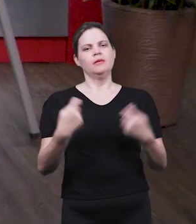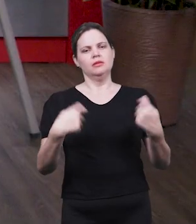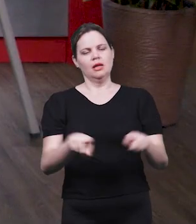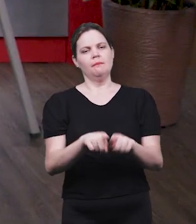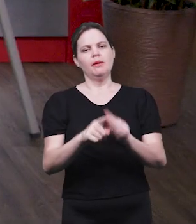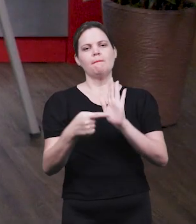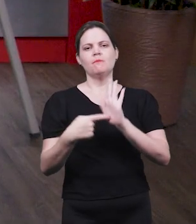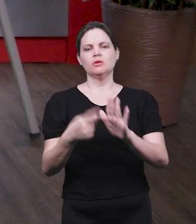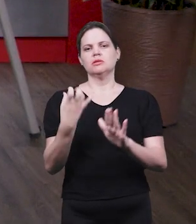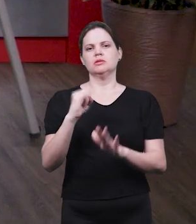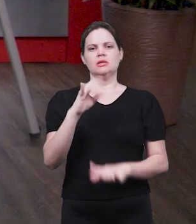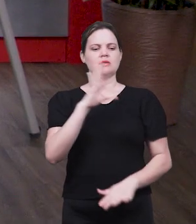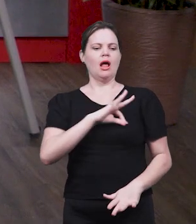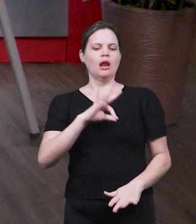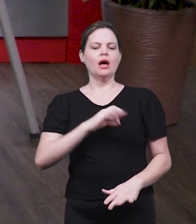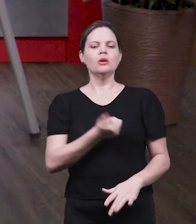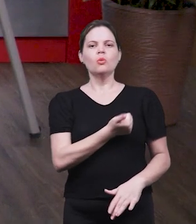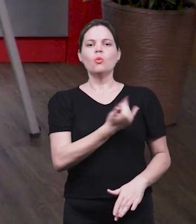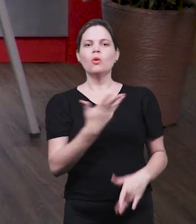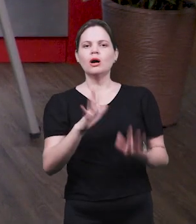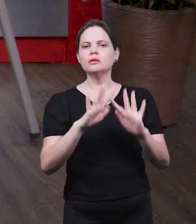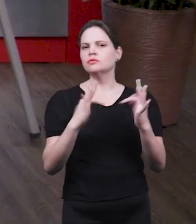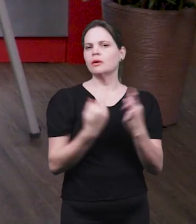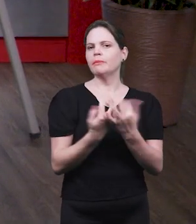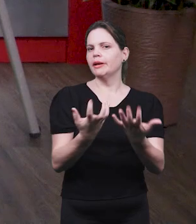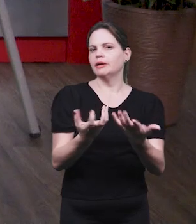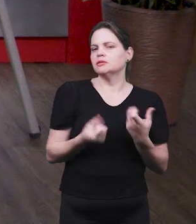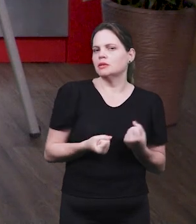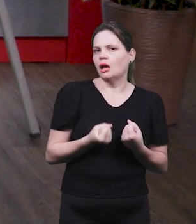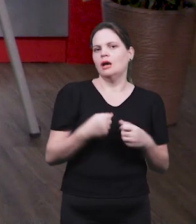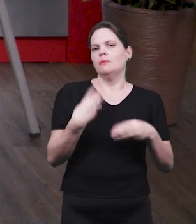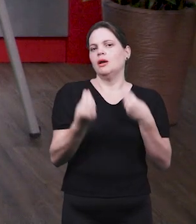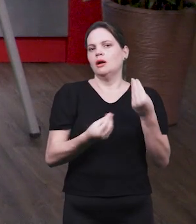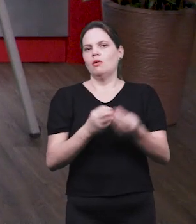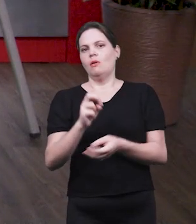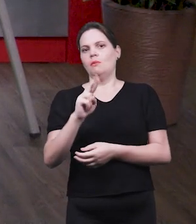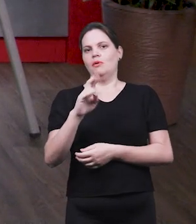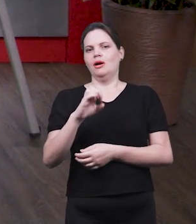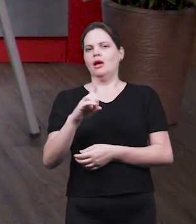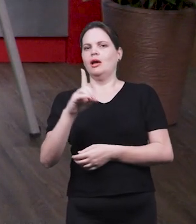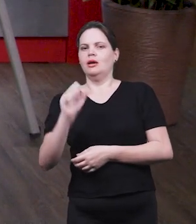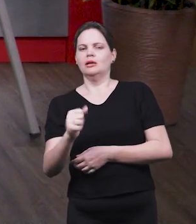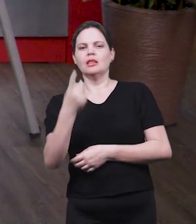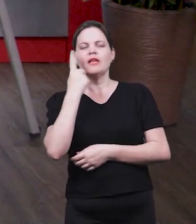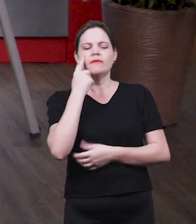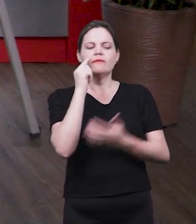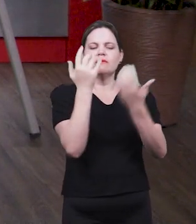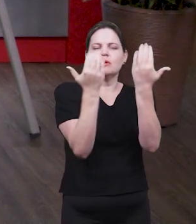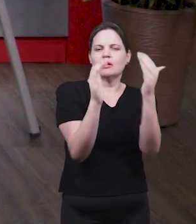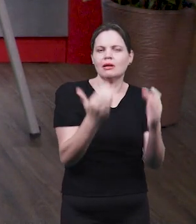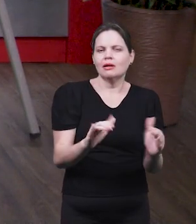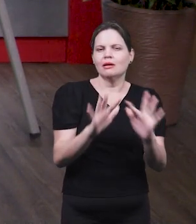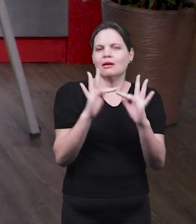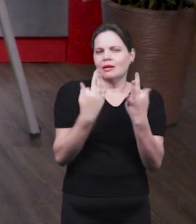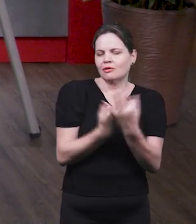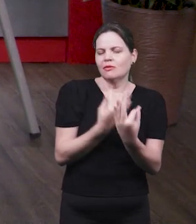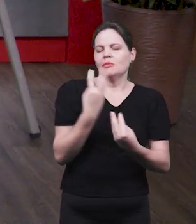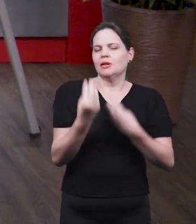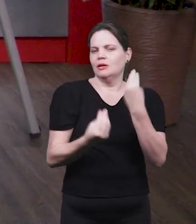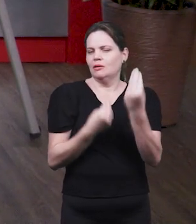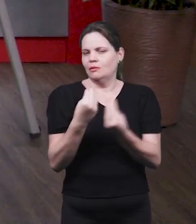faixa de renda, né? Exatamente. Então, tem que verificar o caso, né, da família, do proprietário,